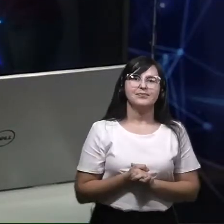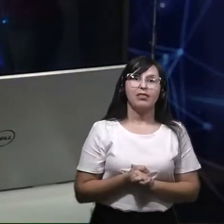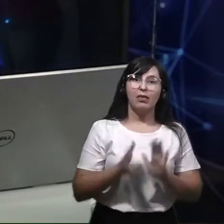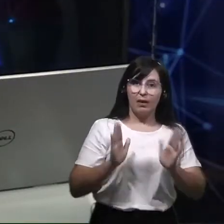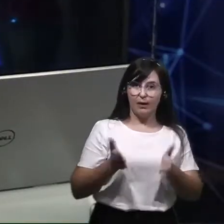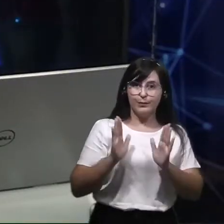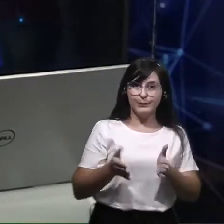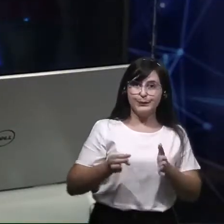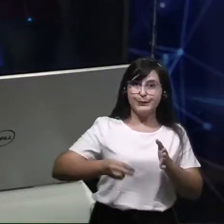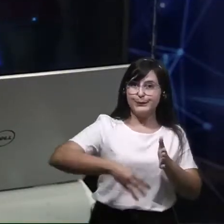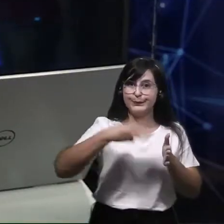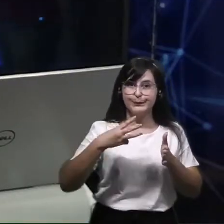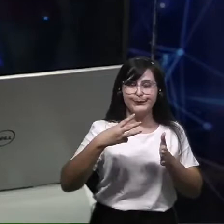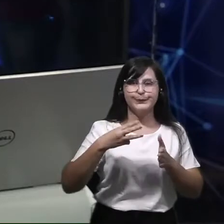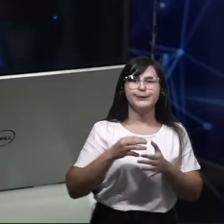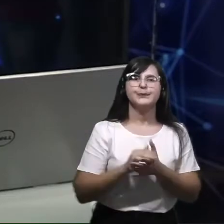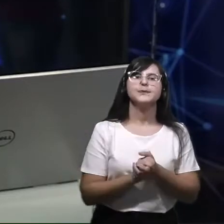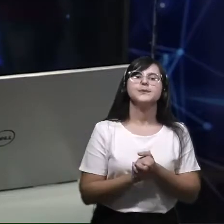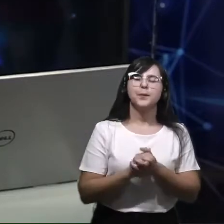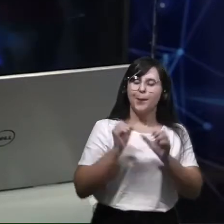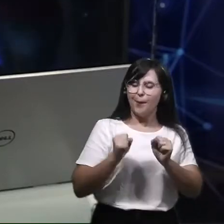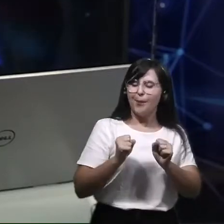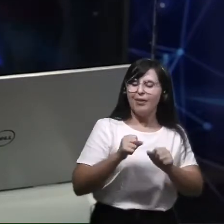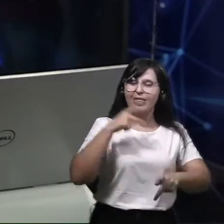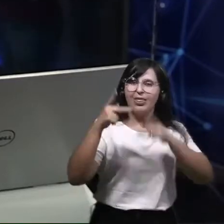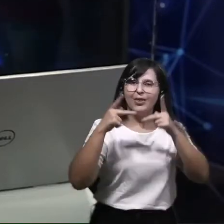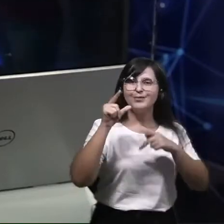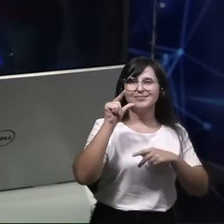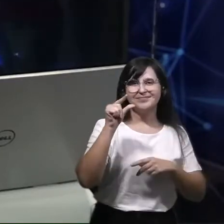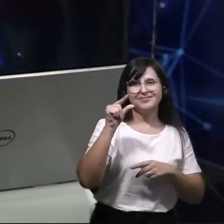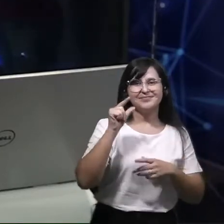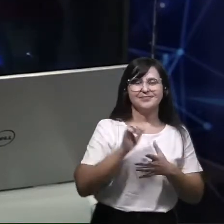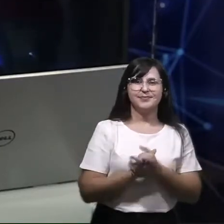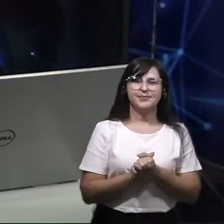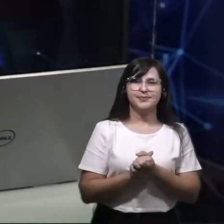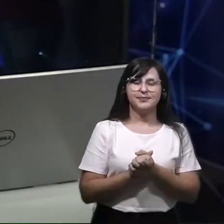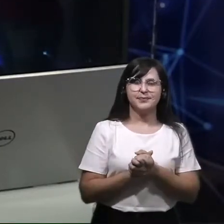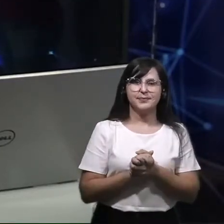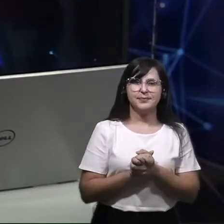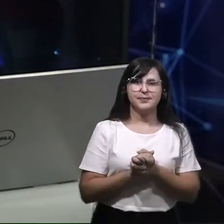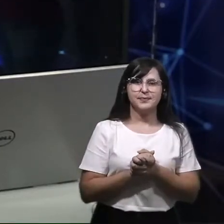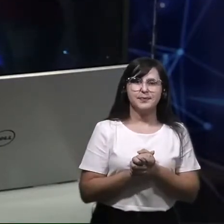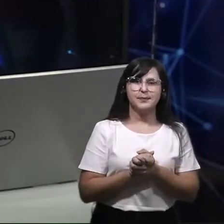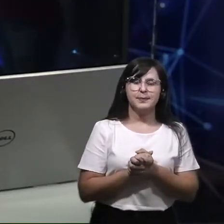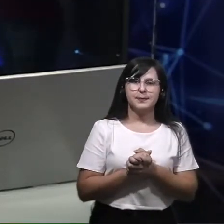Sorteando agora o próximo candidato às suas considerações iniciais.